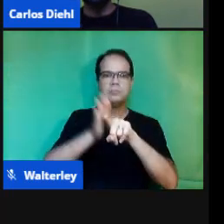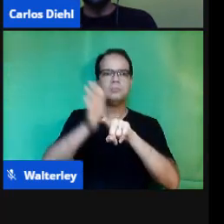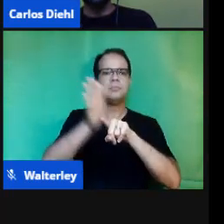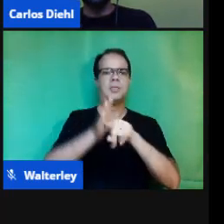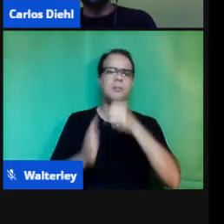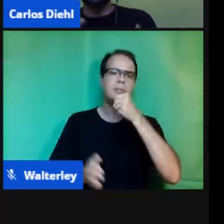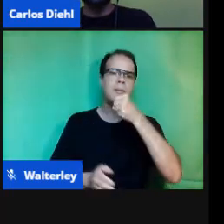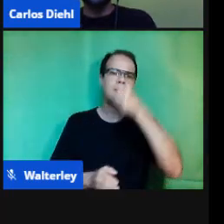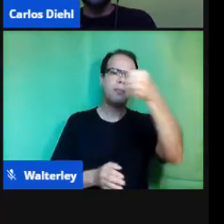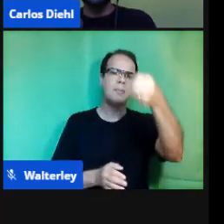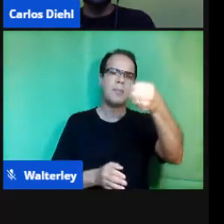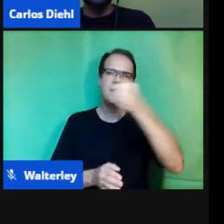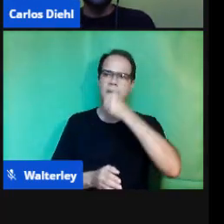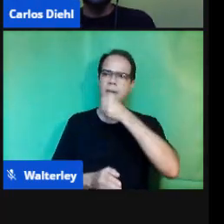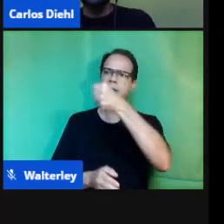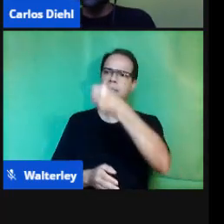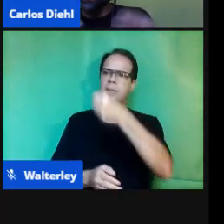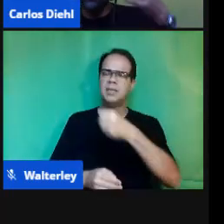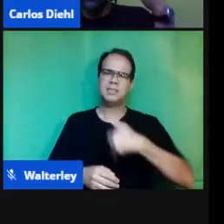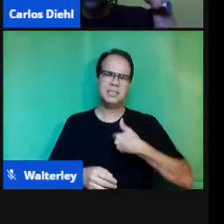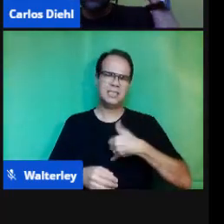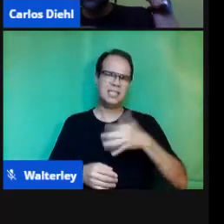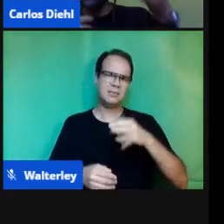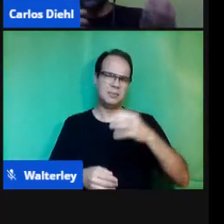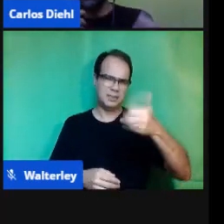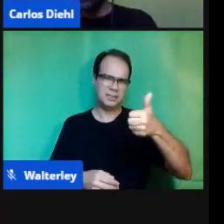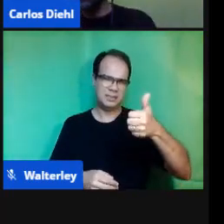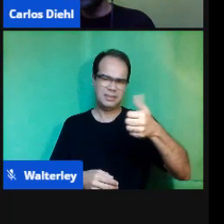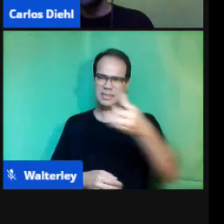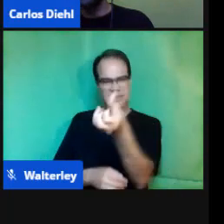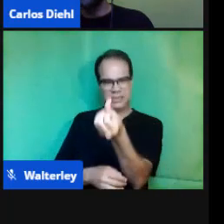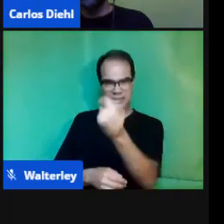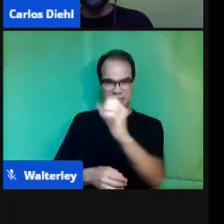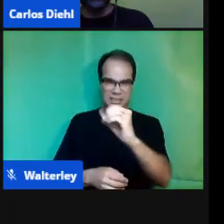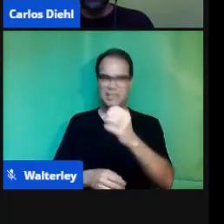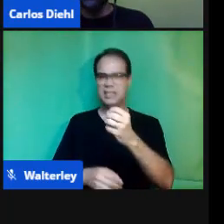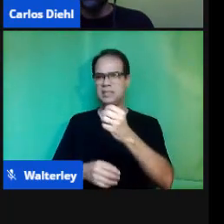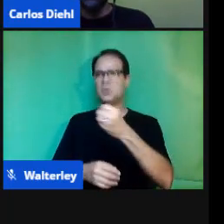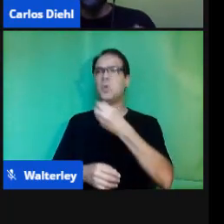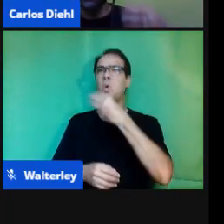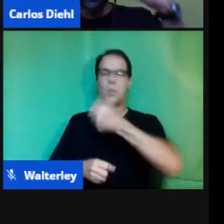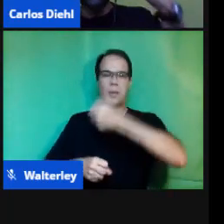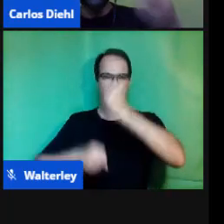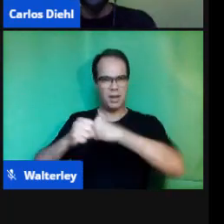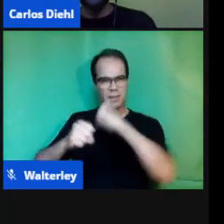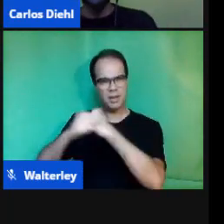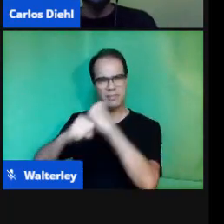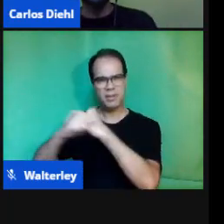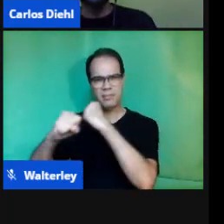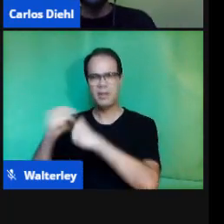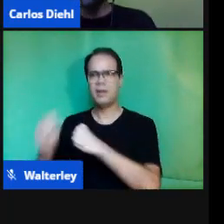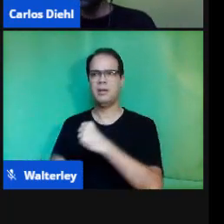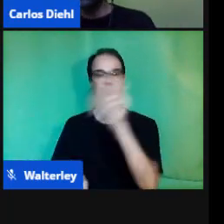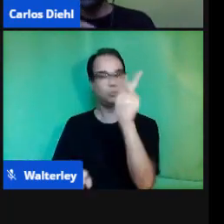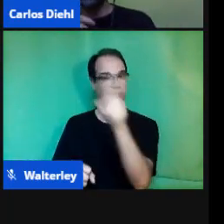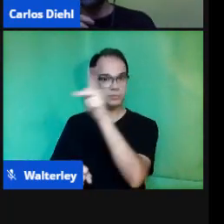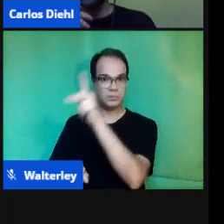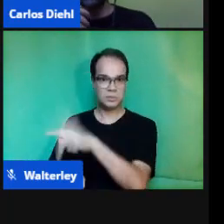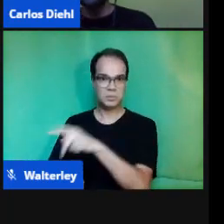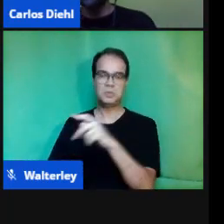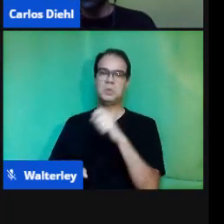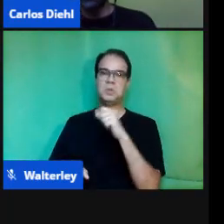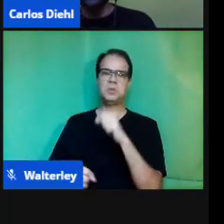pessoas na faixa de 60 anos, empresários, pedreiros, domésticas, professores de